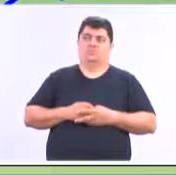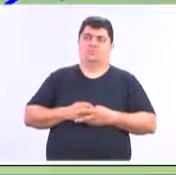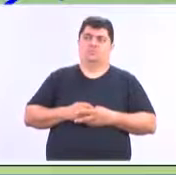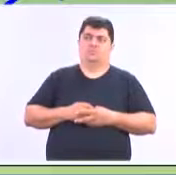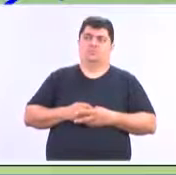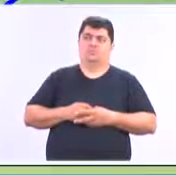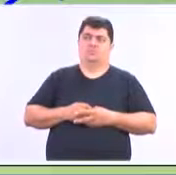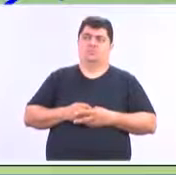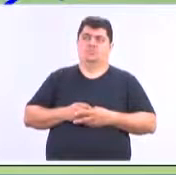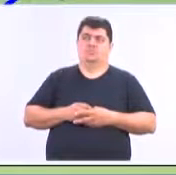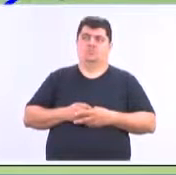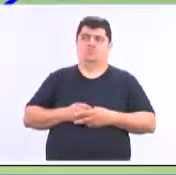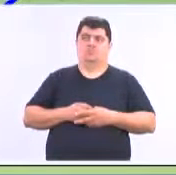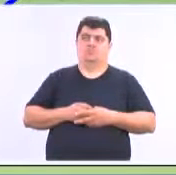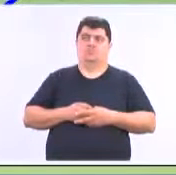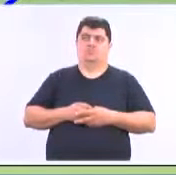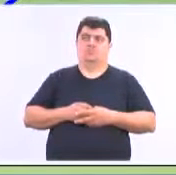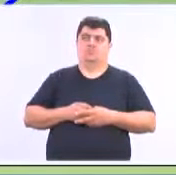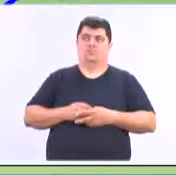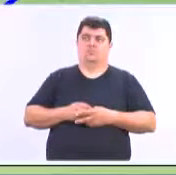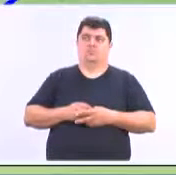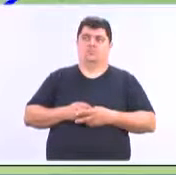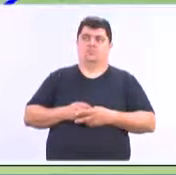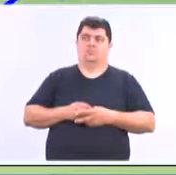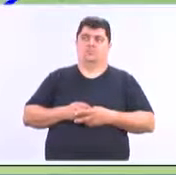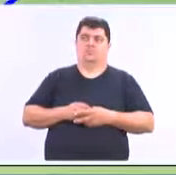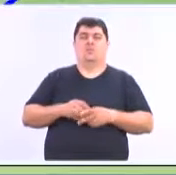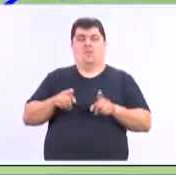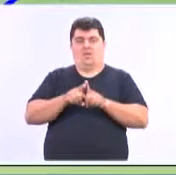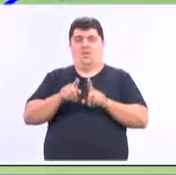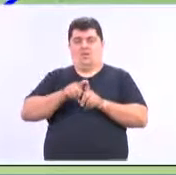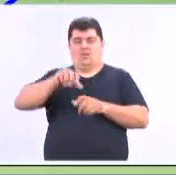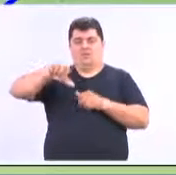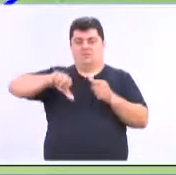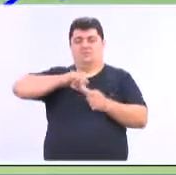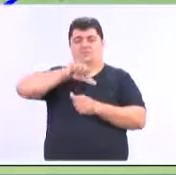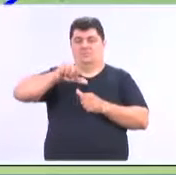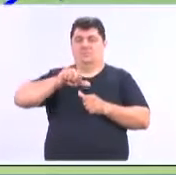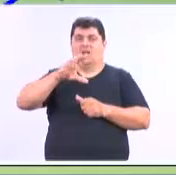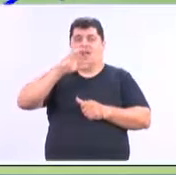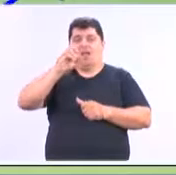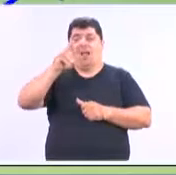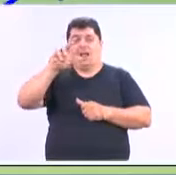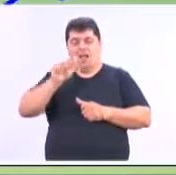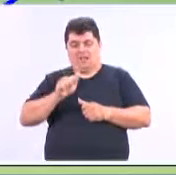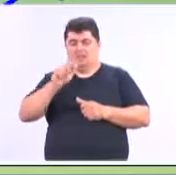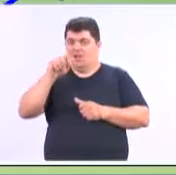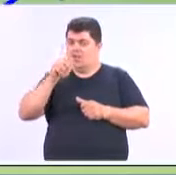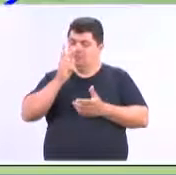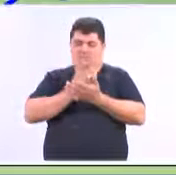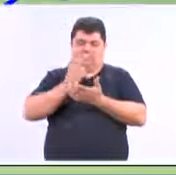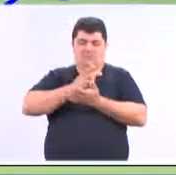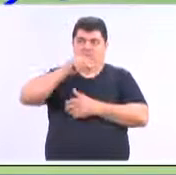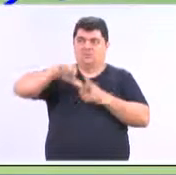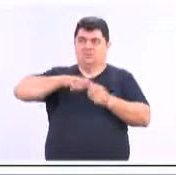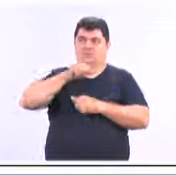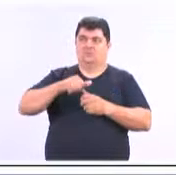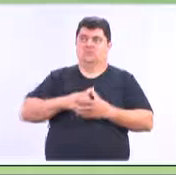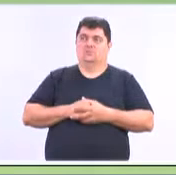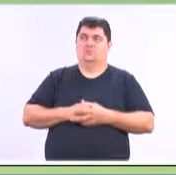é circulante? Também. A gente está falando de caixa, né, professora? É o mais líquido de todos. Também é. Então, qual seria a